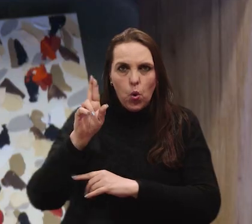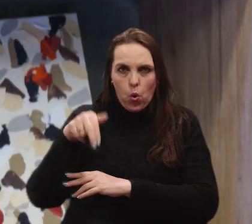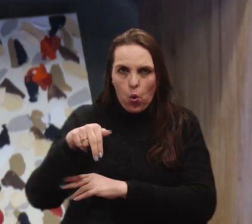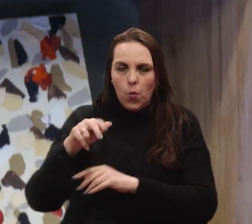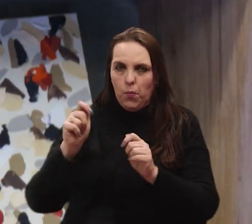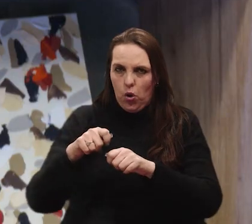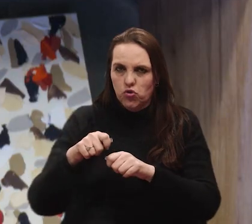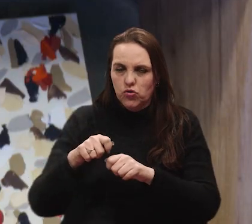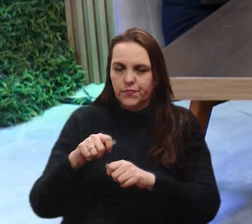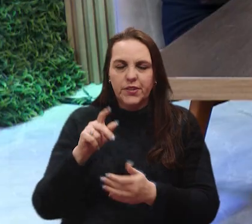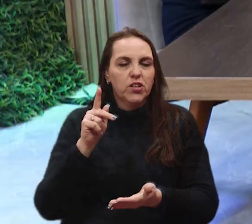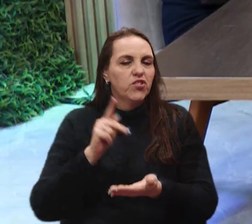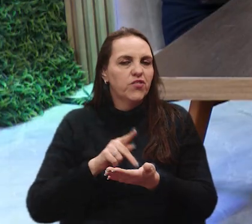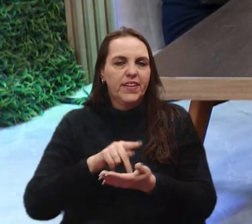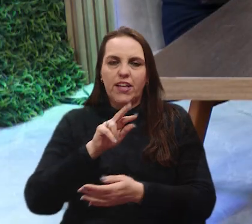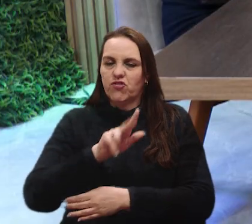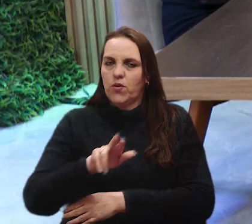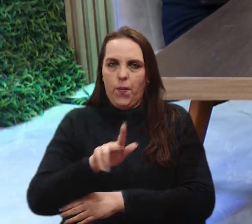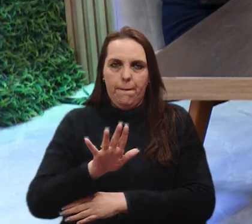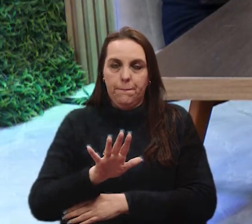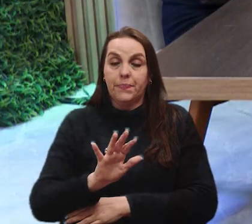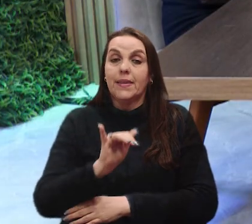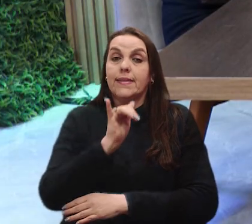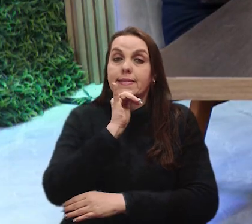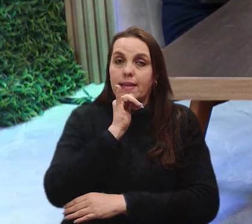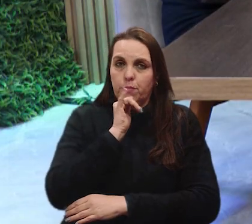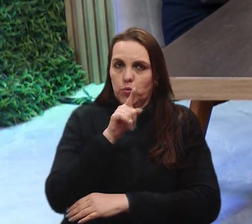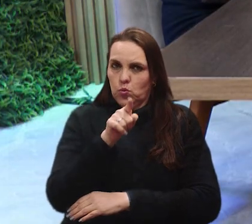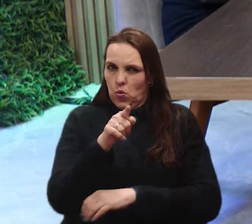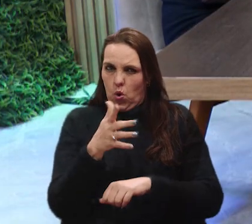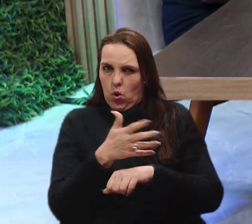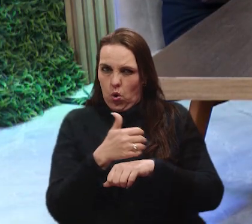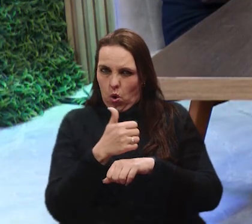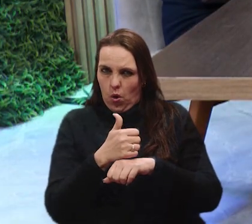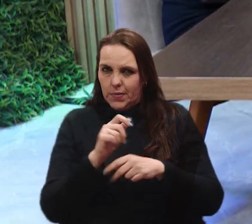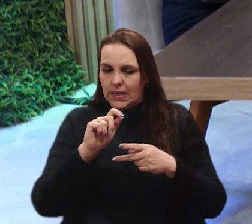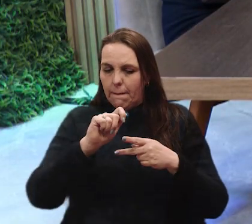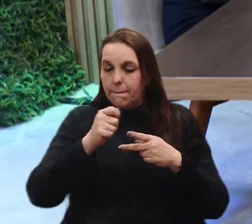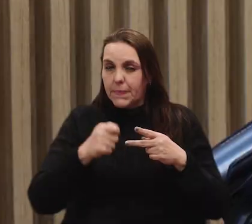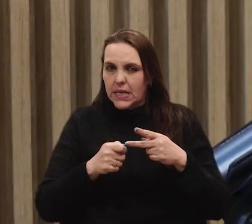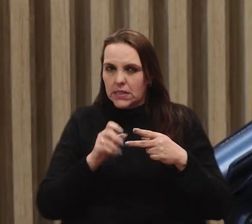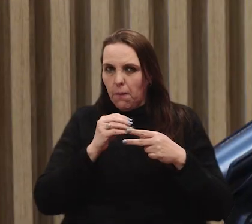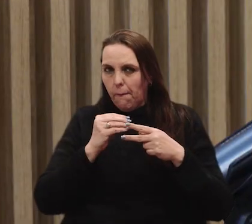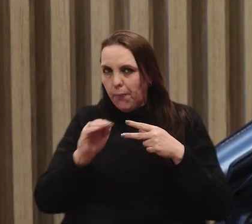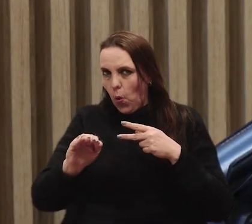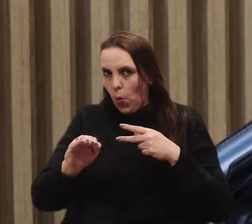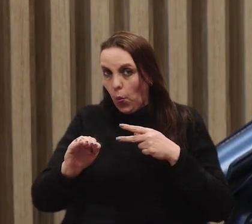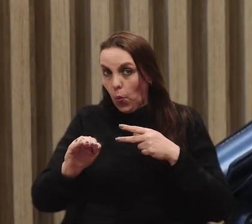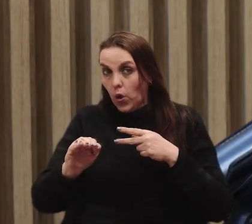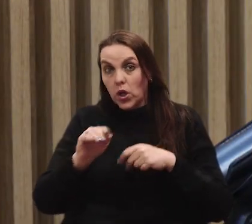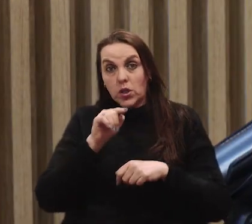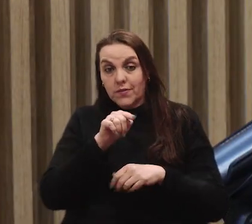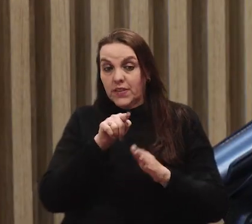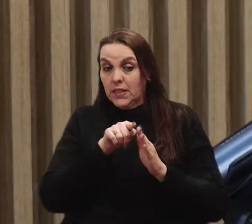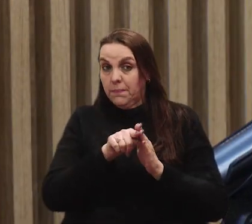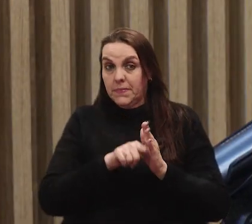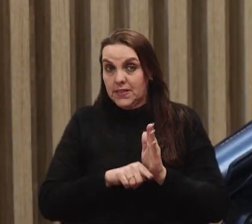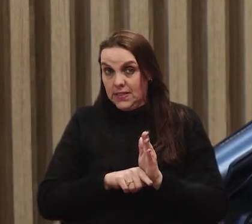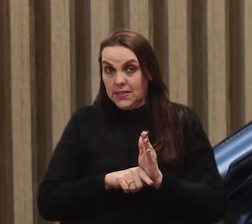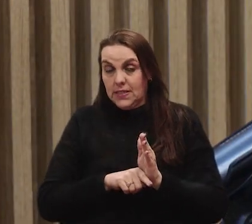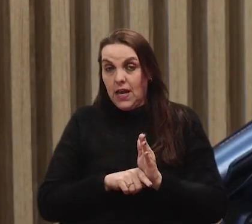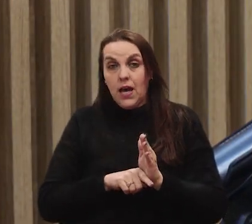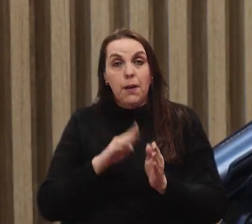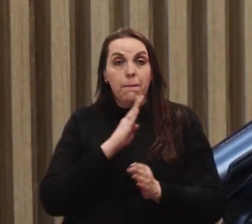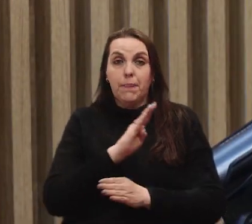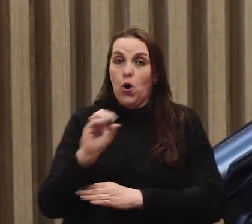Na verdade, não é. Porque assim, se tu caiu num golpe, passou um Pix, quem vai ter que investigar